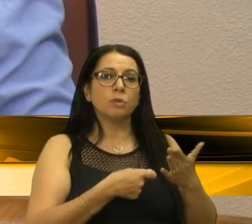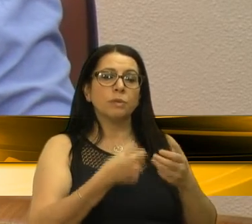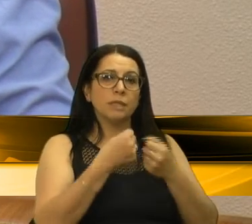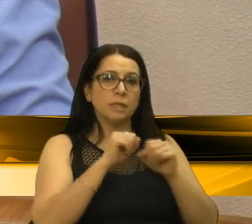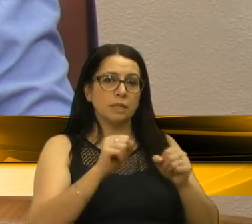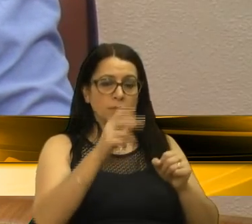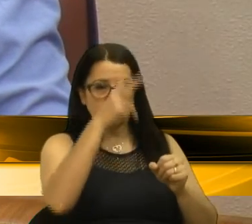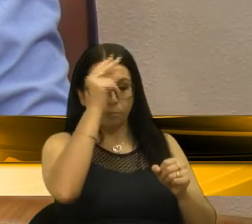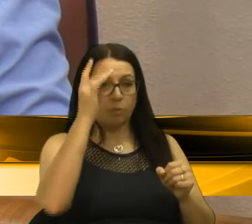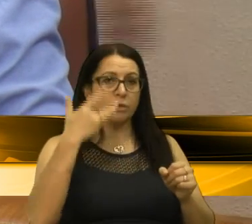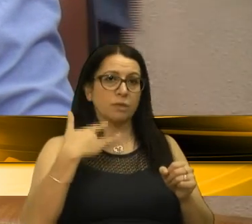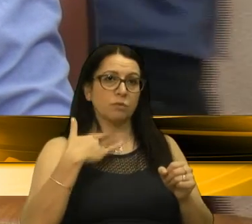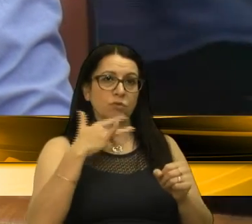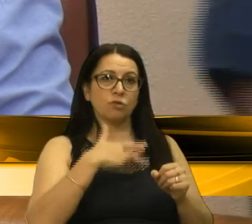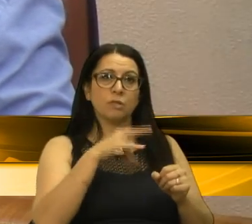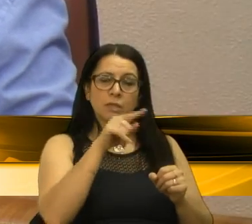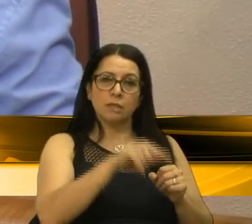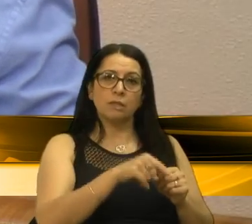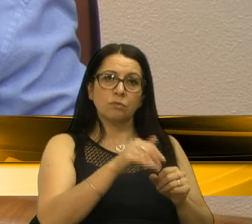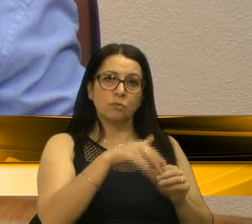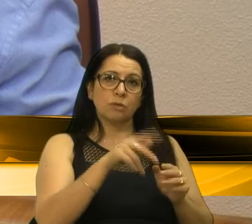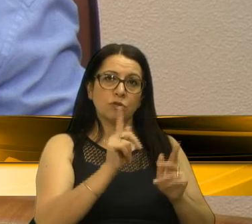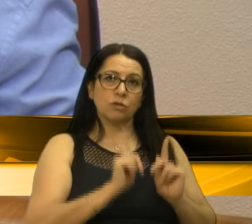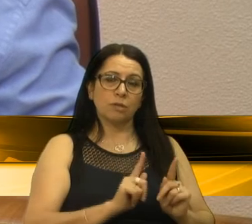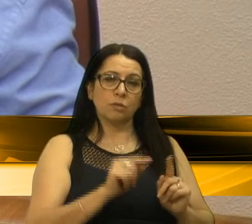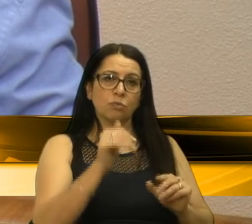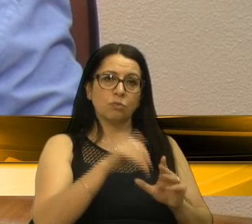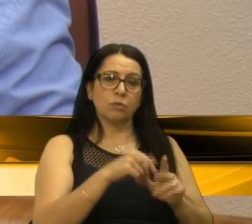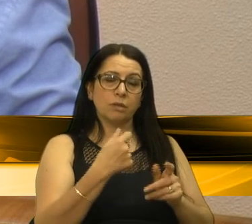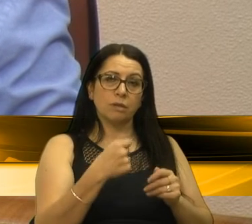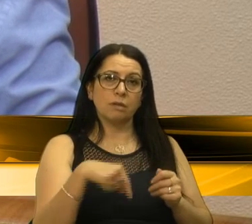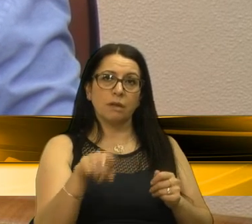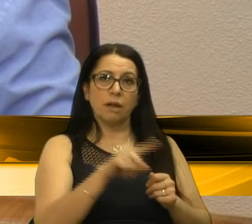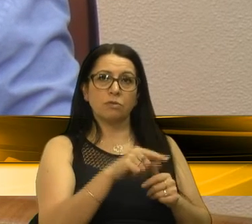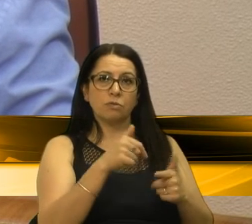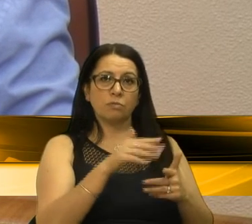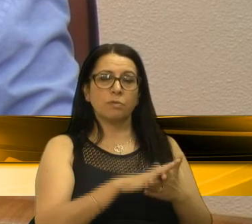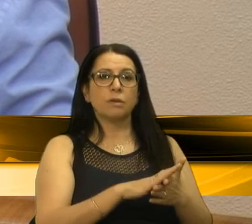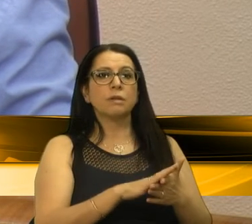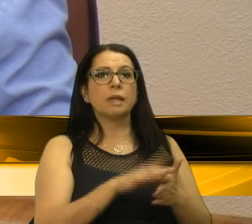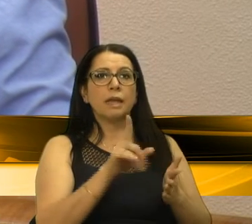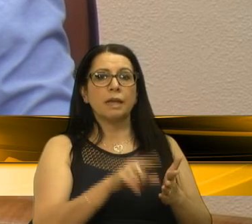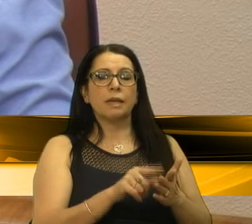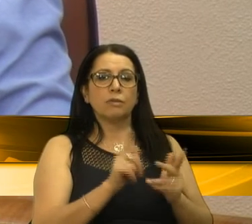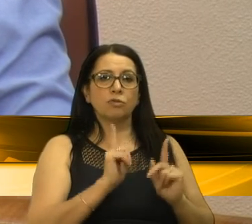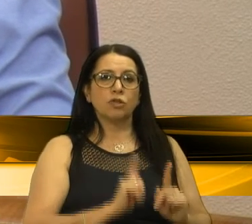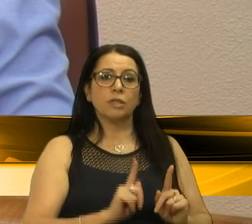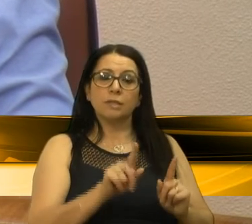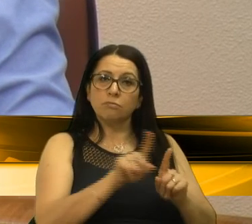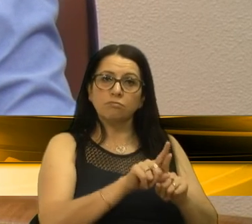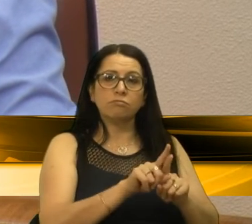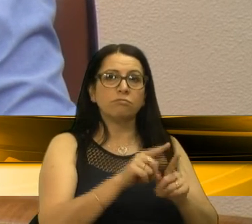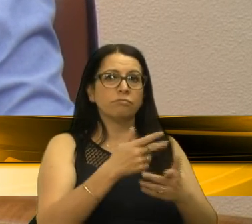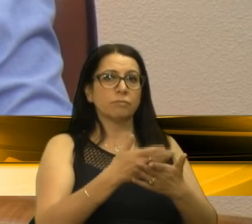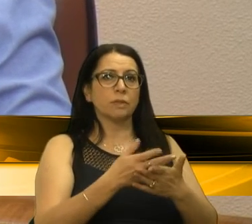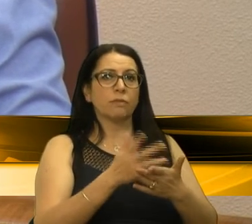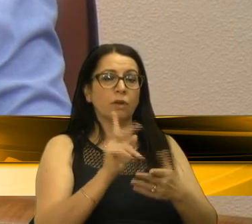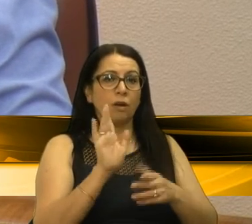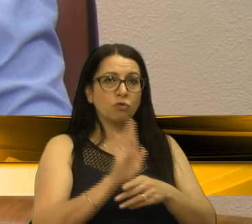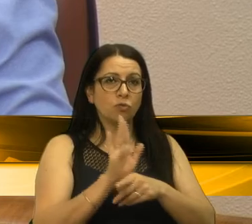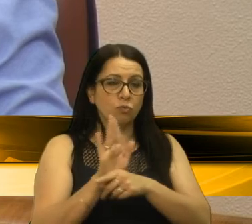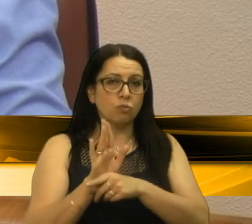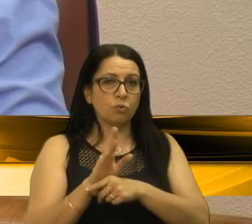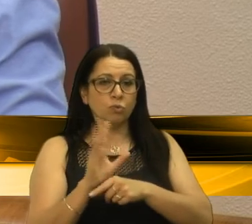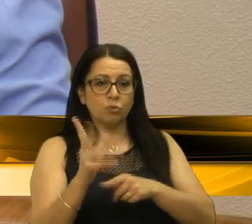Municipal da Saúde, e dentro daquilo que cabe à gestão e dentro da necessidade do serviço, é um ato de gestão onde vão ser alocados